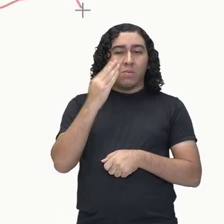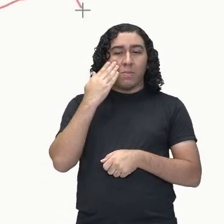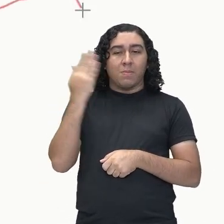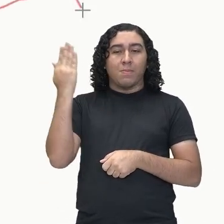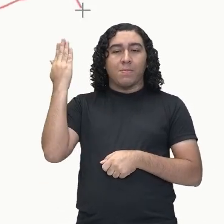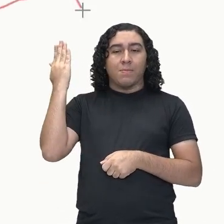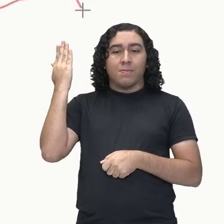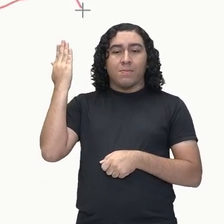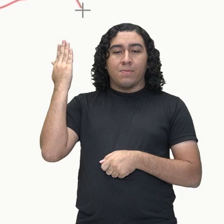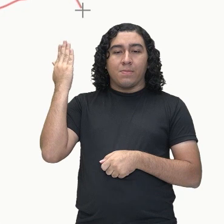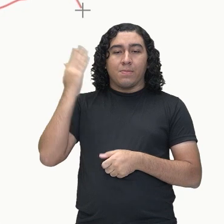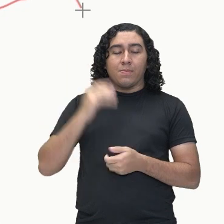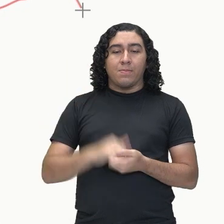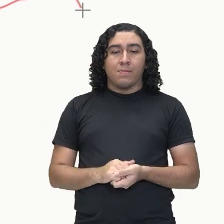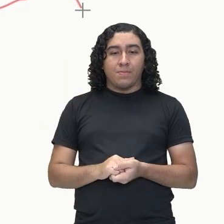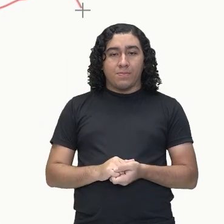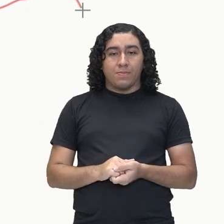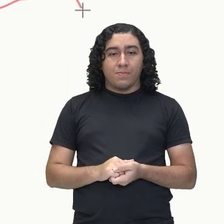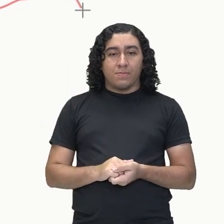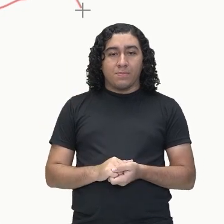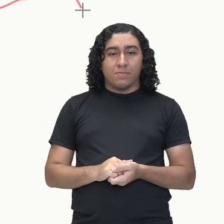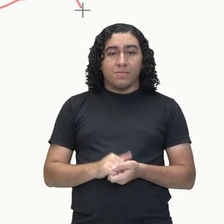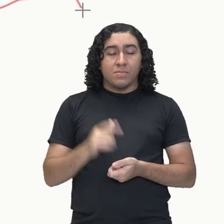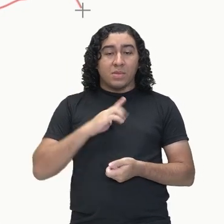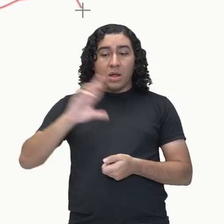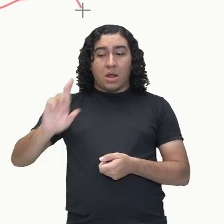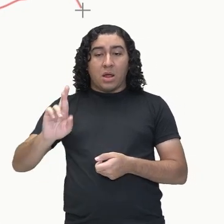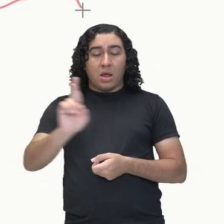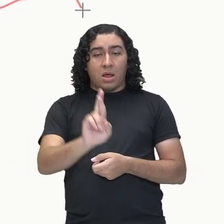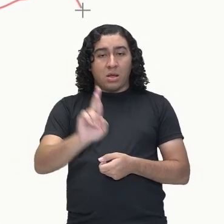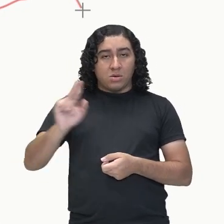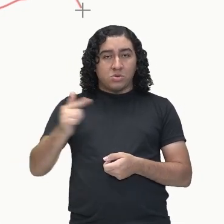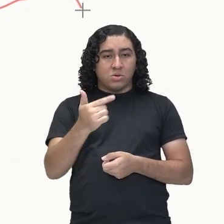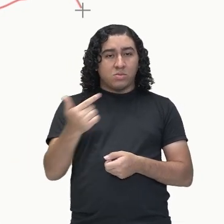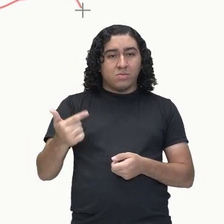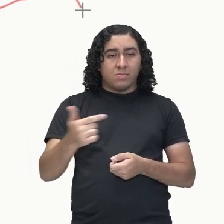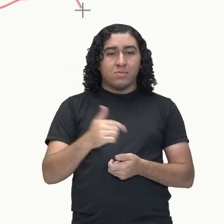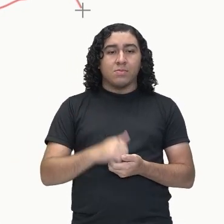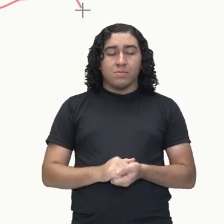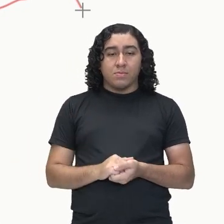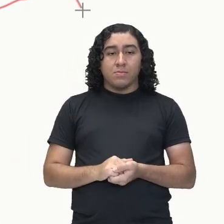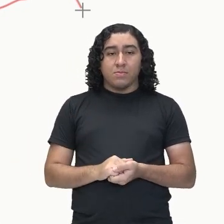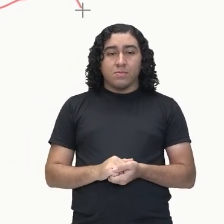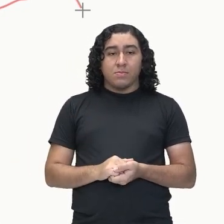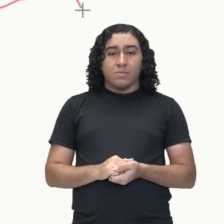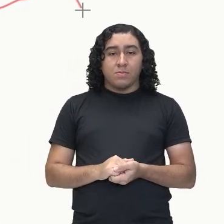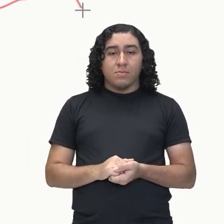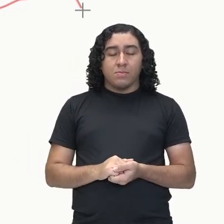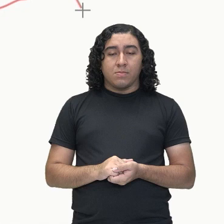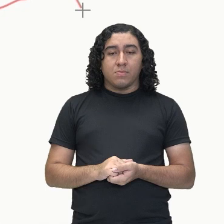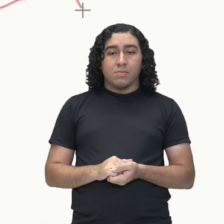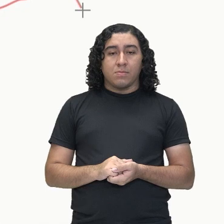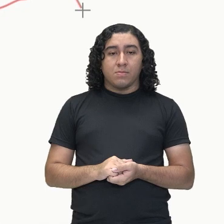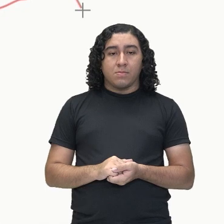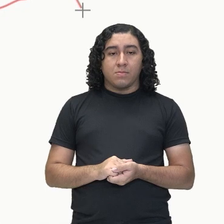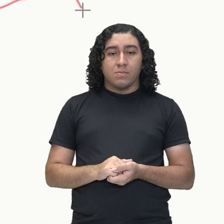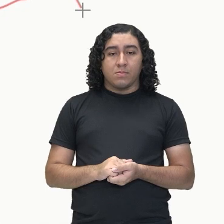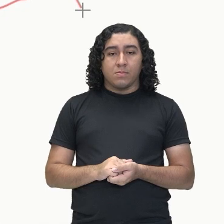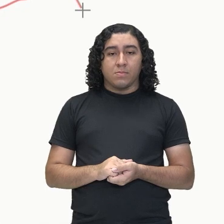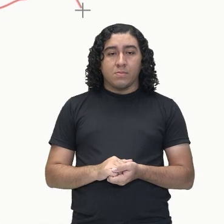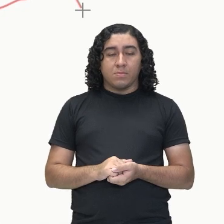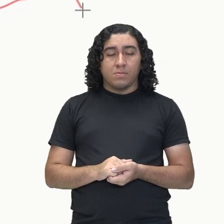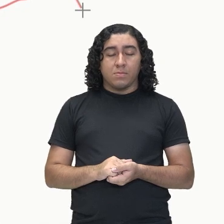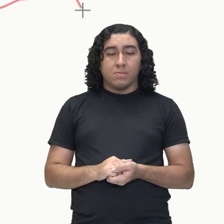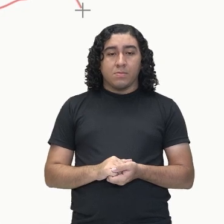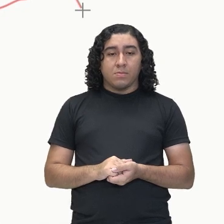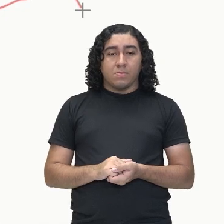agora aqui está como com dois RS Ok o outro R é da invasão porque ele é irregular que riais estar